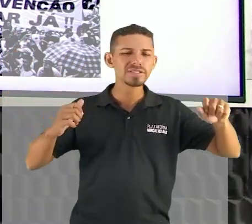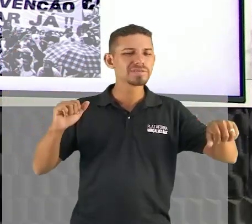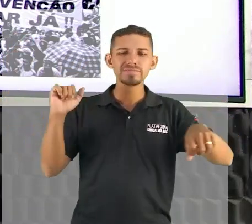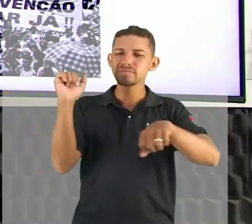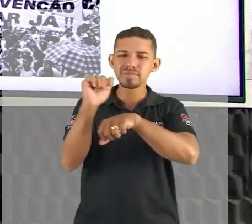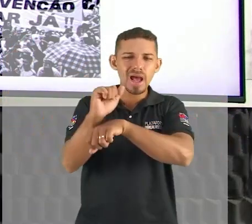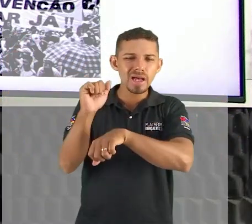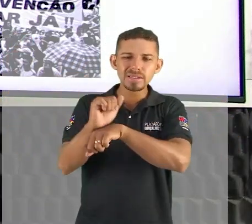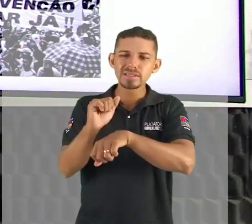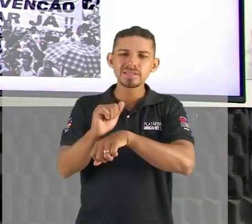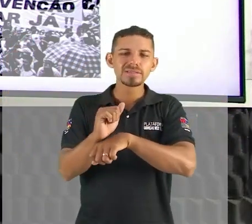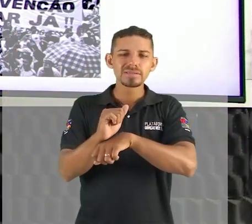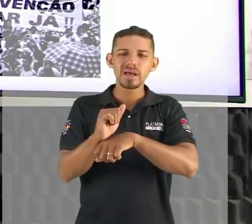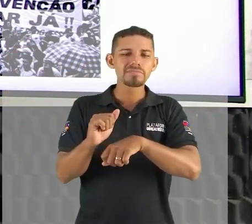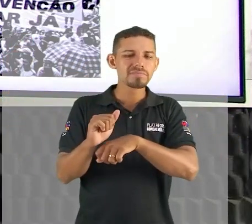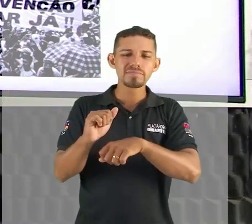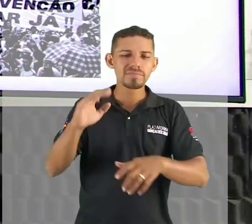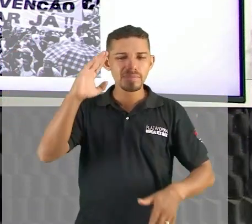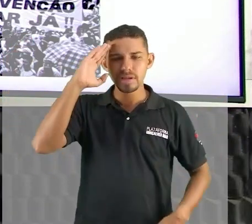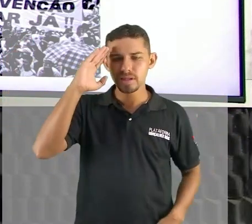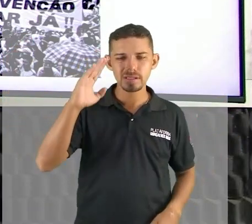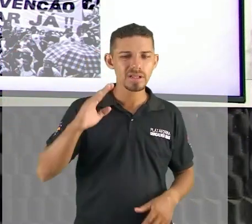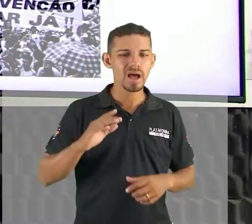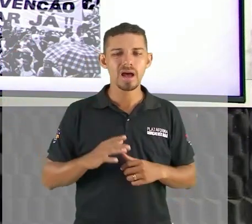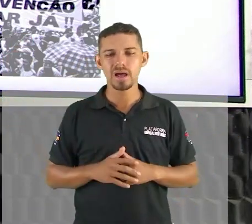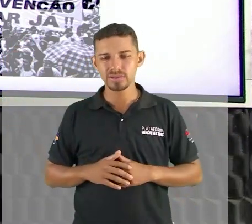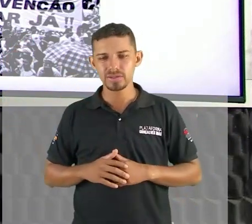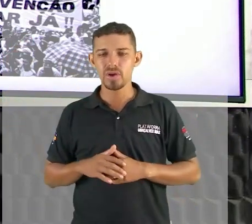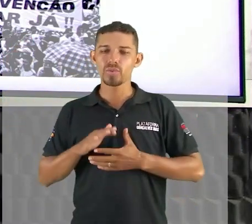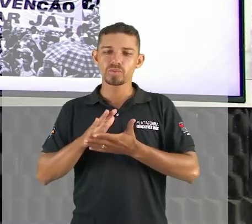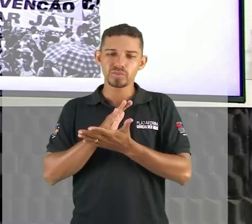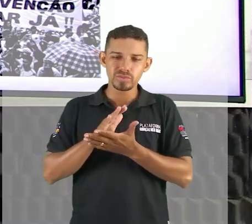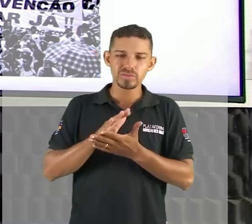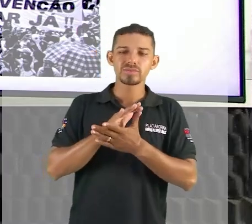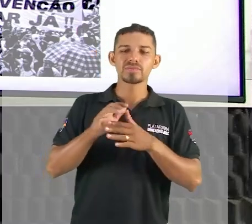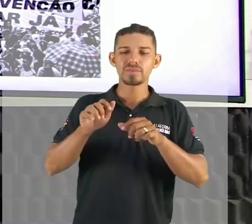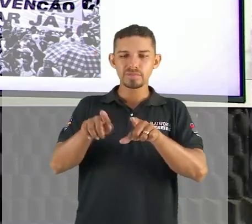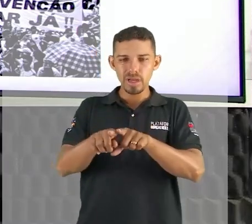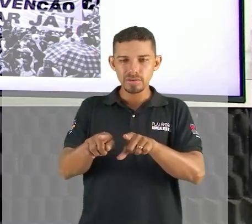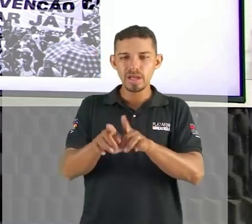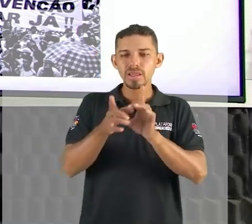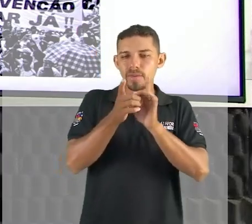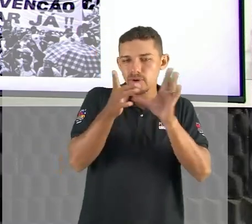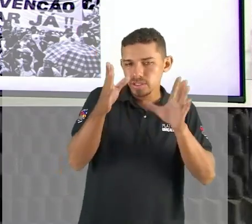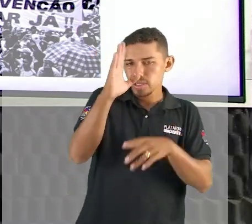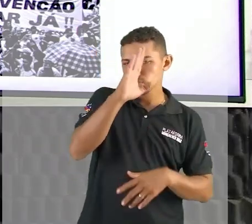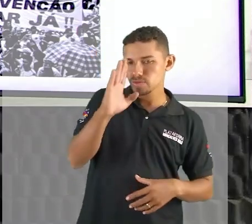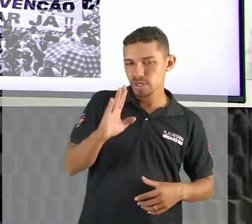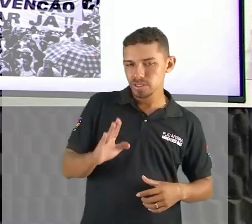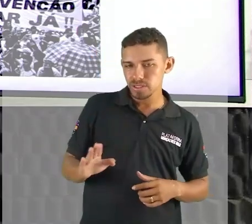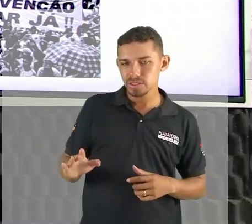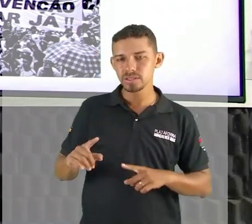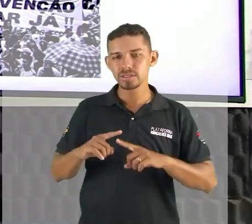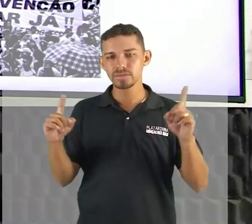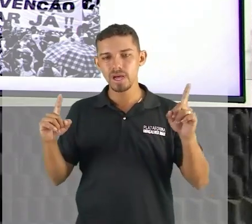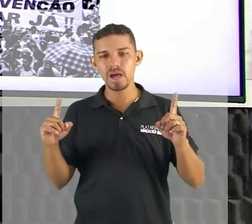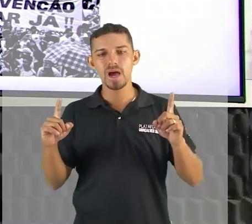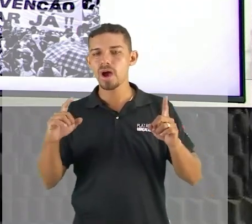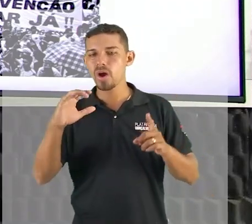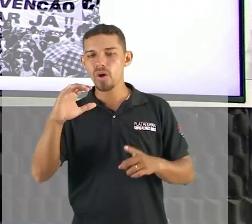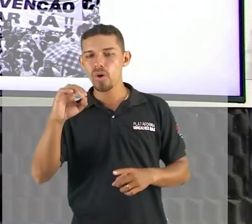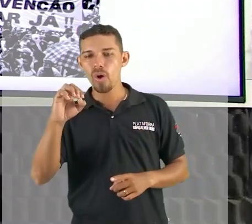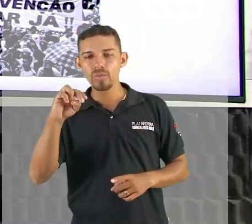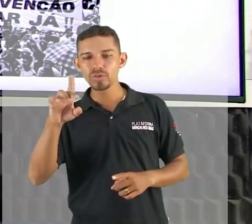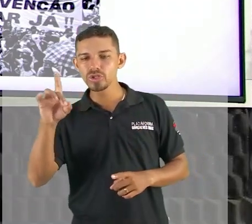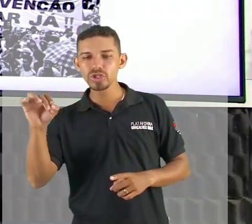intervenção militar, né? Inclusive tem algumas faixas que diz democracia para o Brasil, mas o comunismo